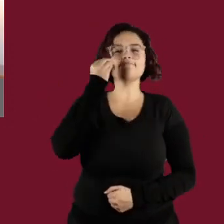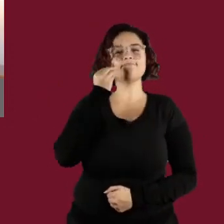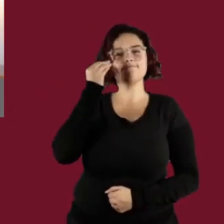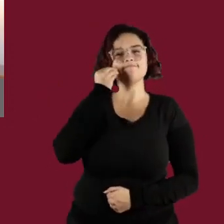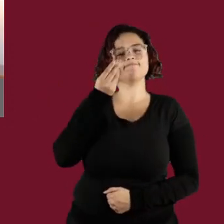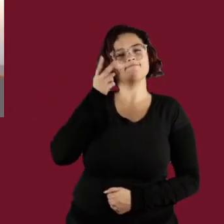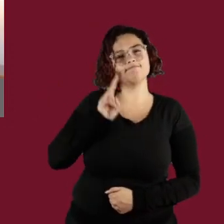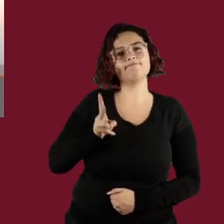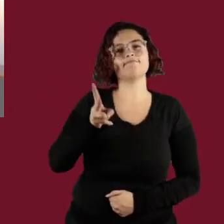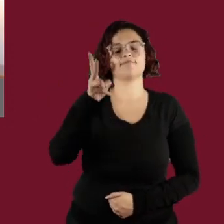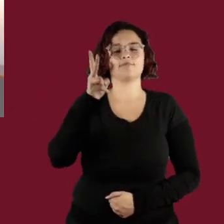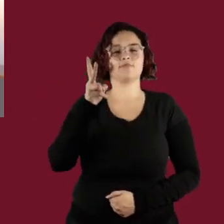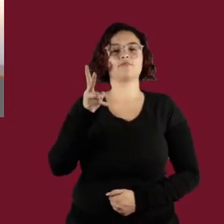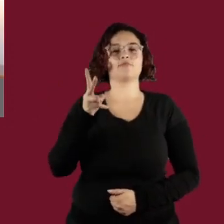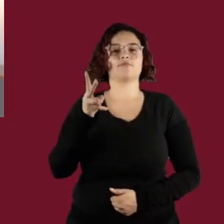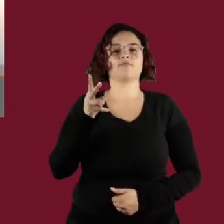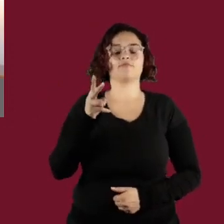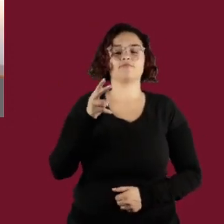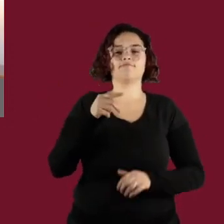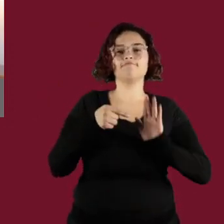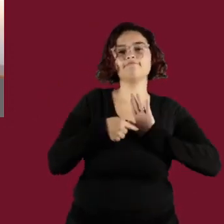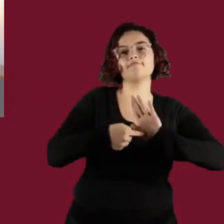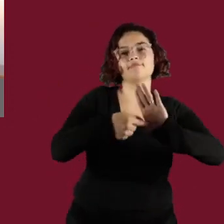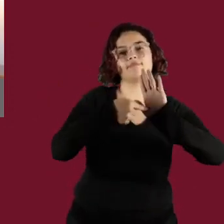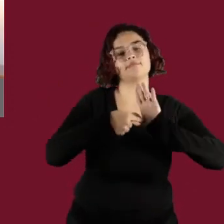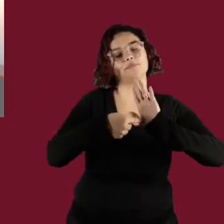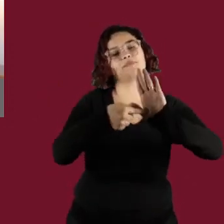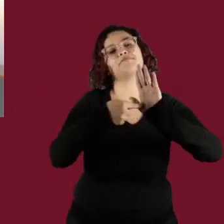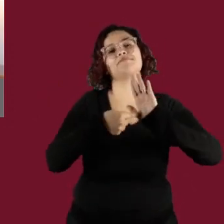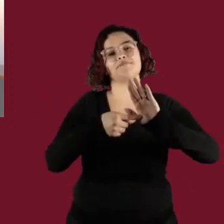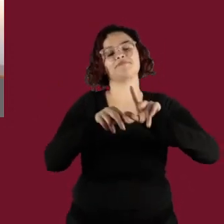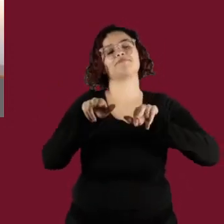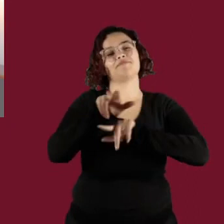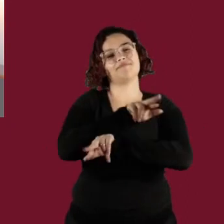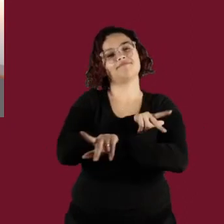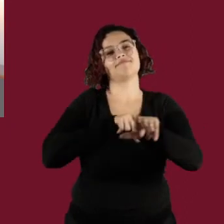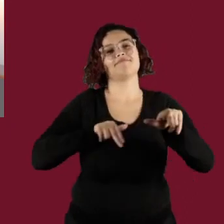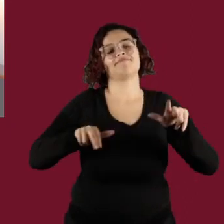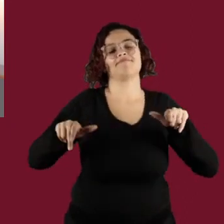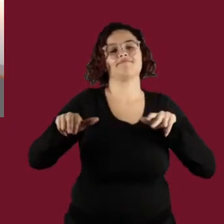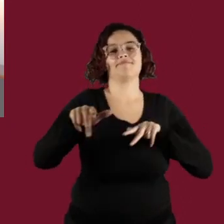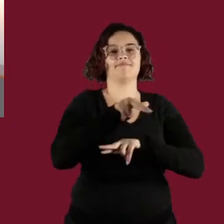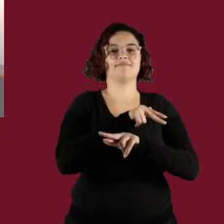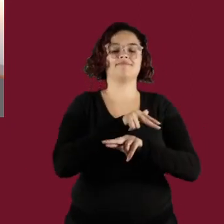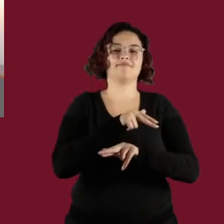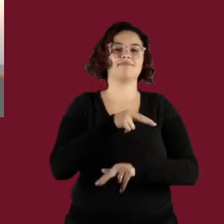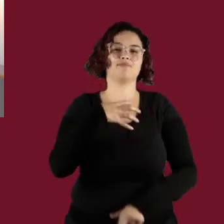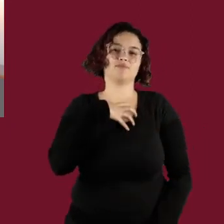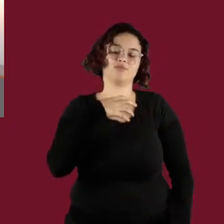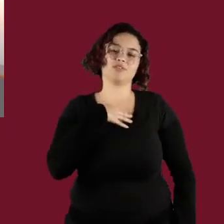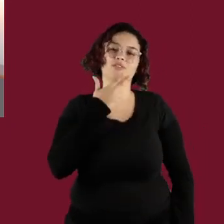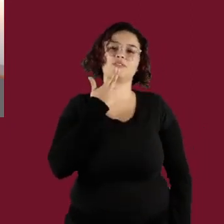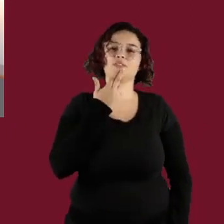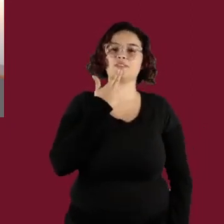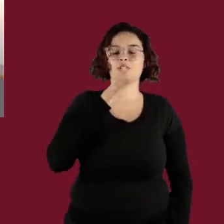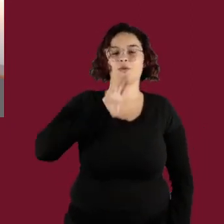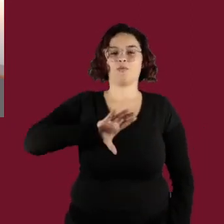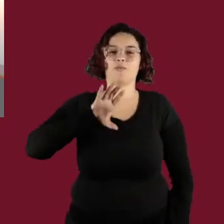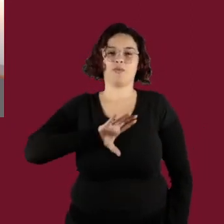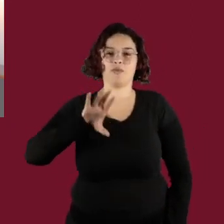de considerar e de ter essa variedade, essas variantes, as diferentes variantes do